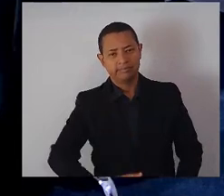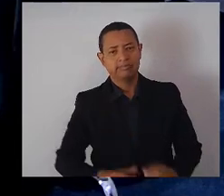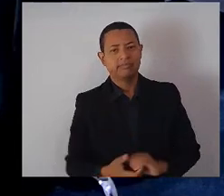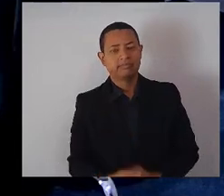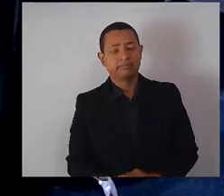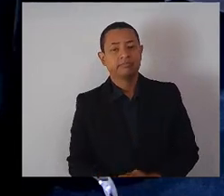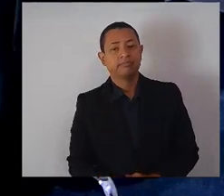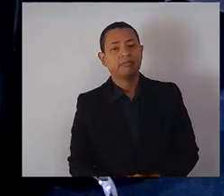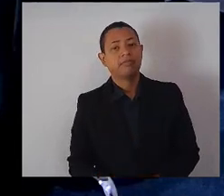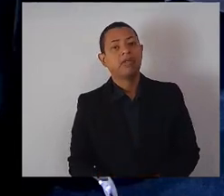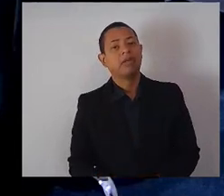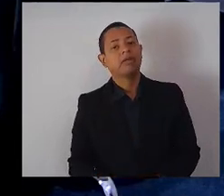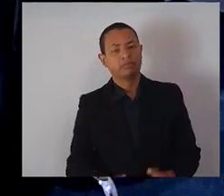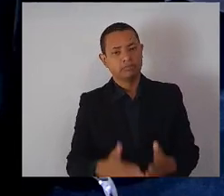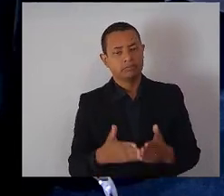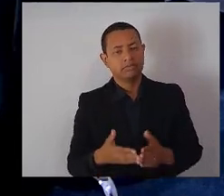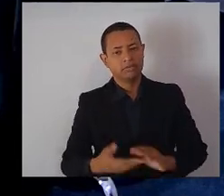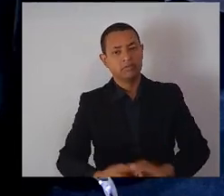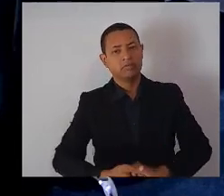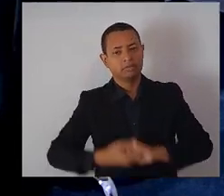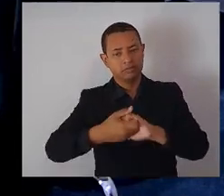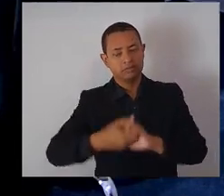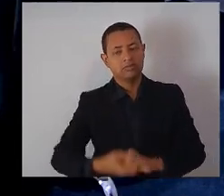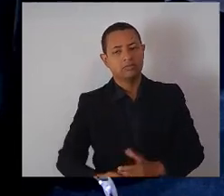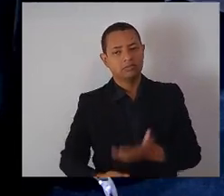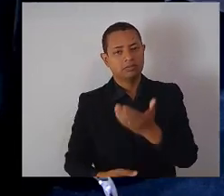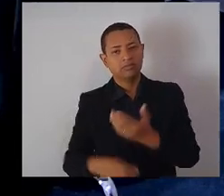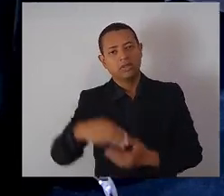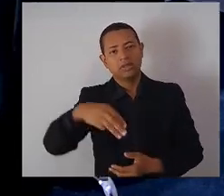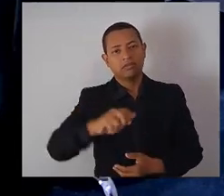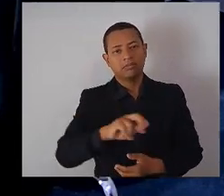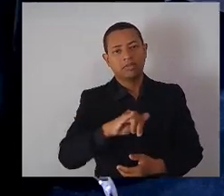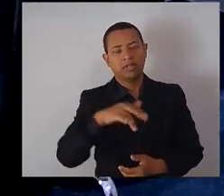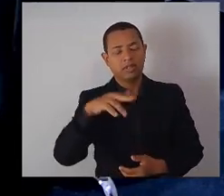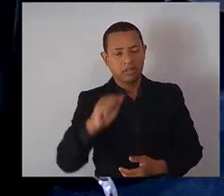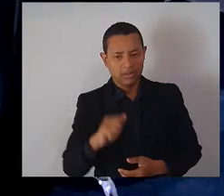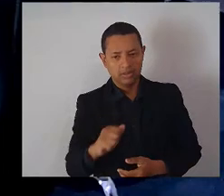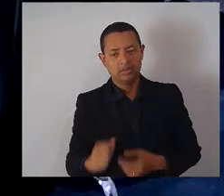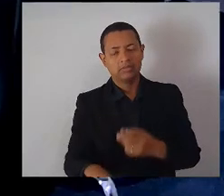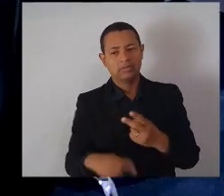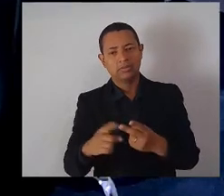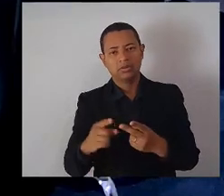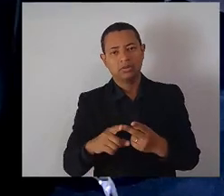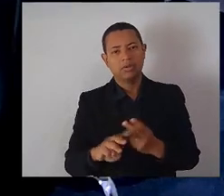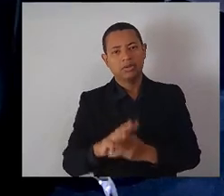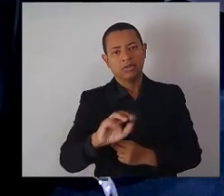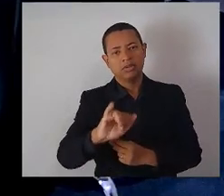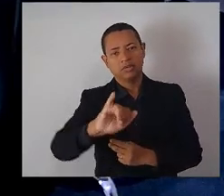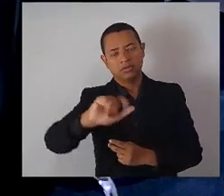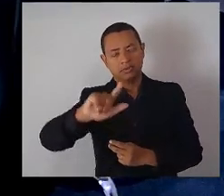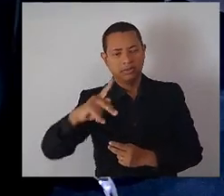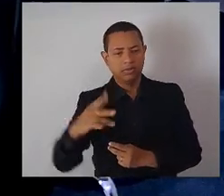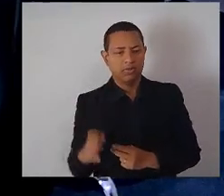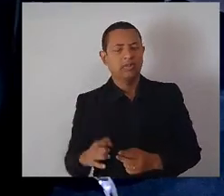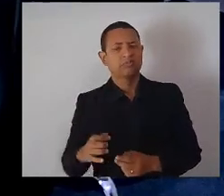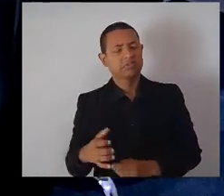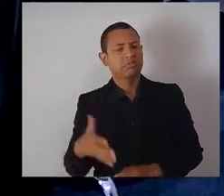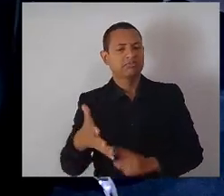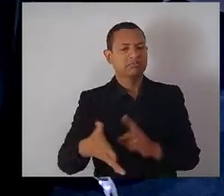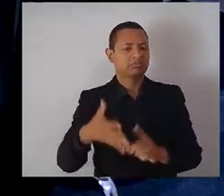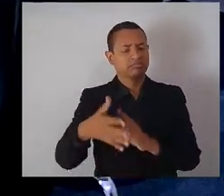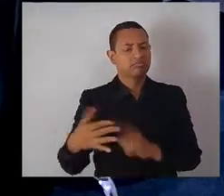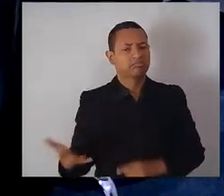Inicialmente, peço para cumprimentar a doutora Mariana e o doutor Wilker pelas belíssimas sustentações orais, argumentos